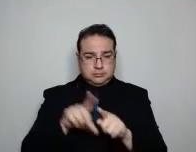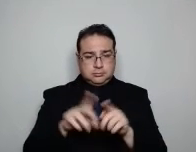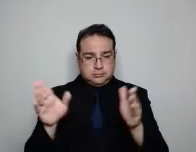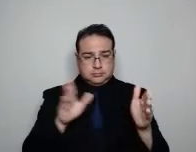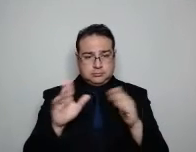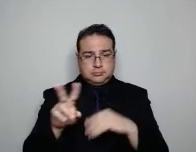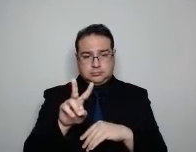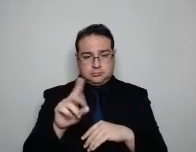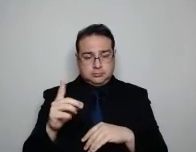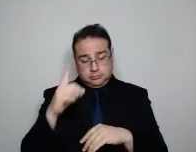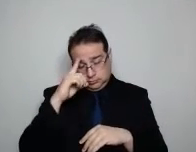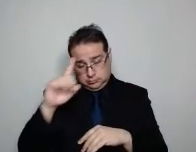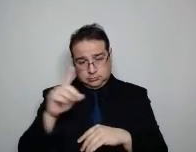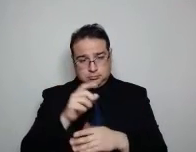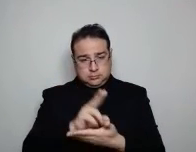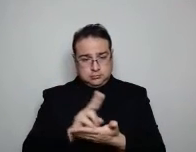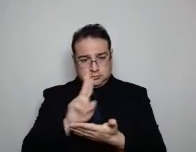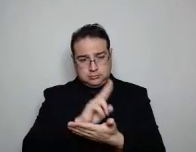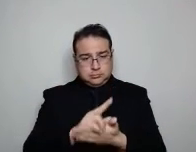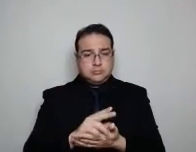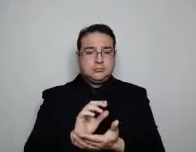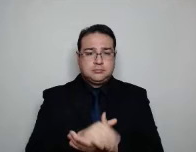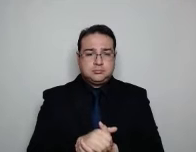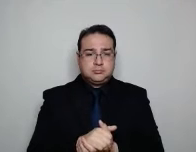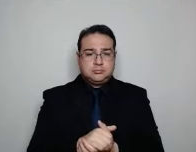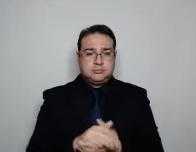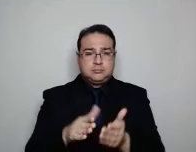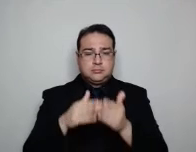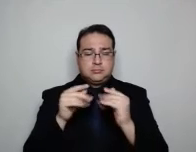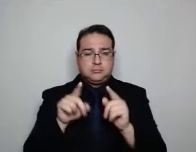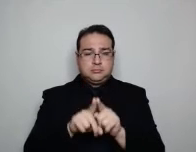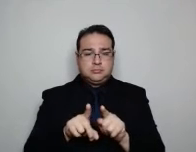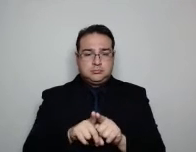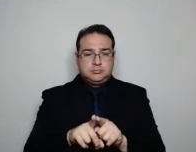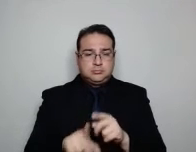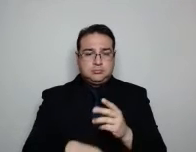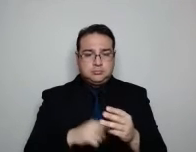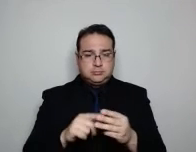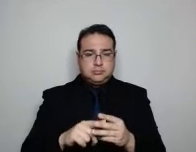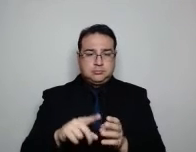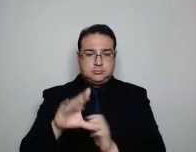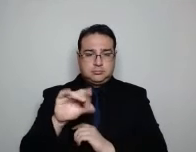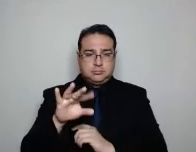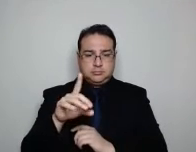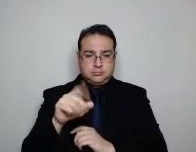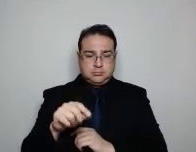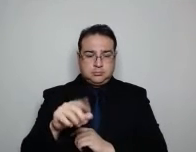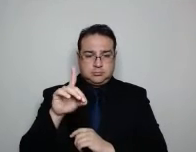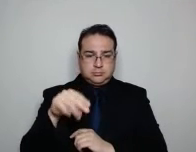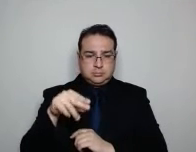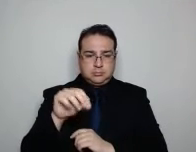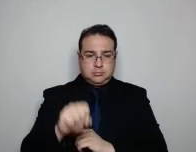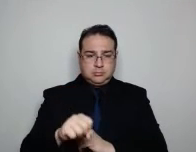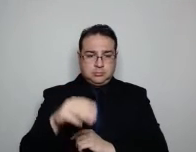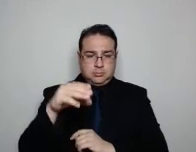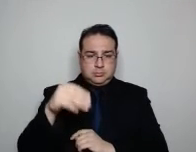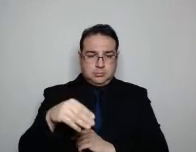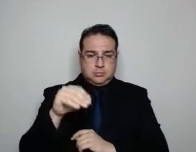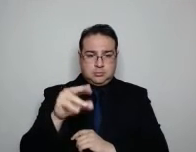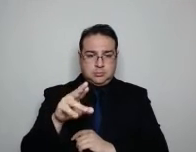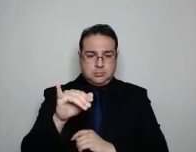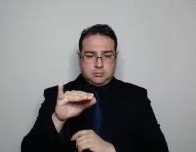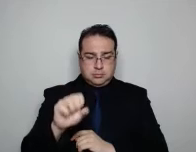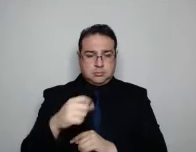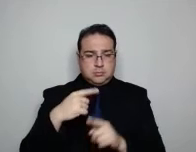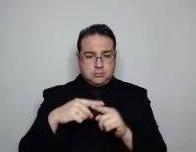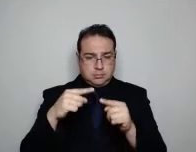dias. Nisso também ela requereu a condenação em danos morais. Adveio a sentença em que confirmou a